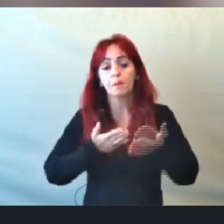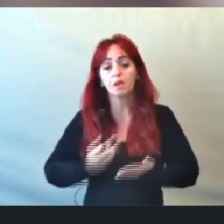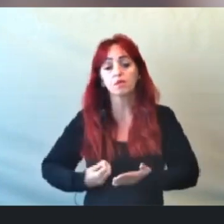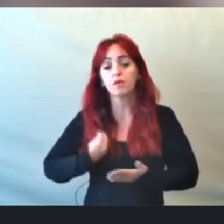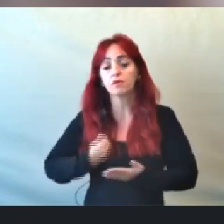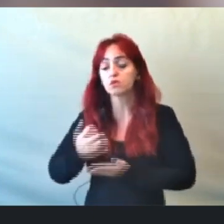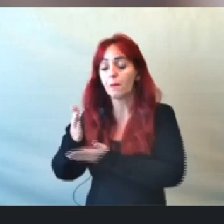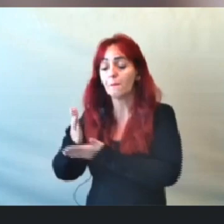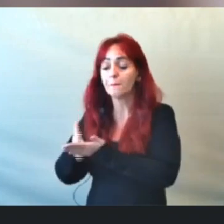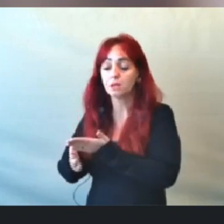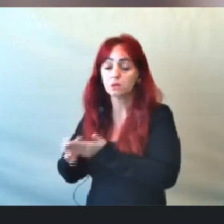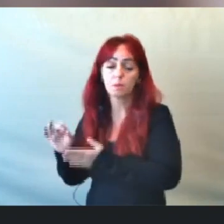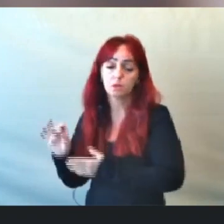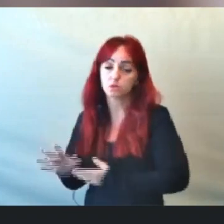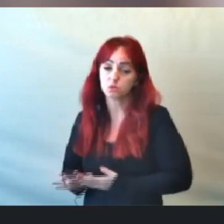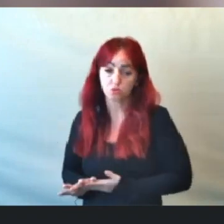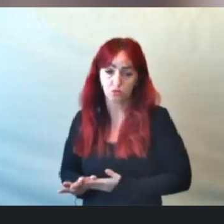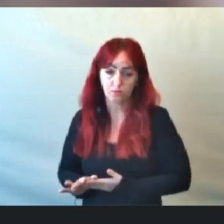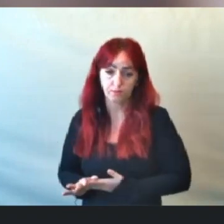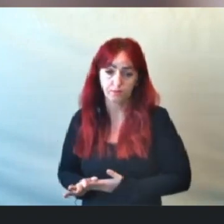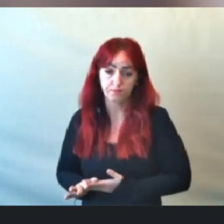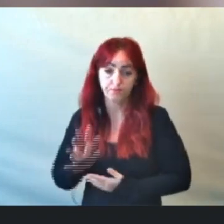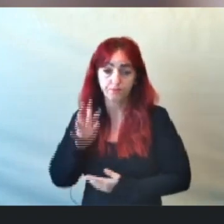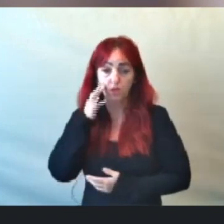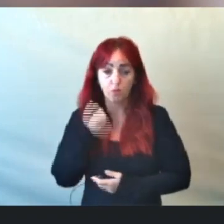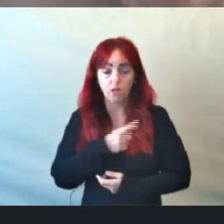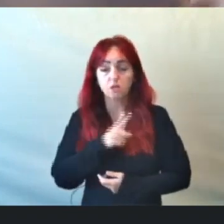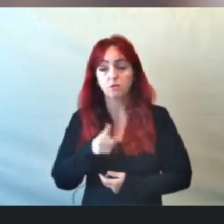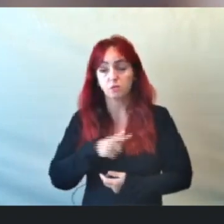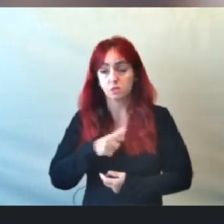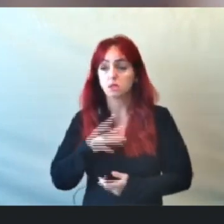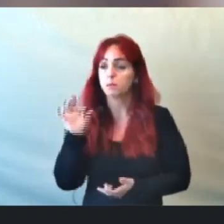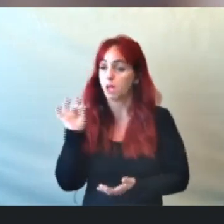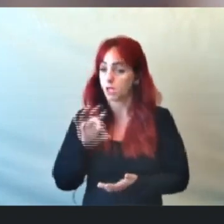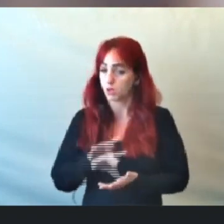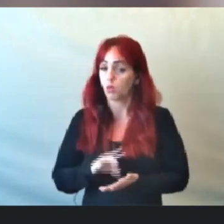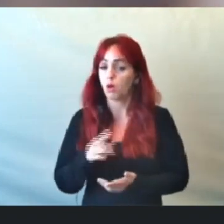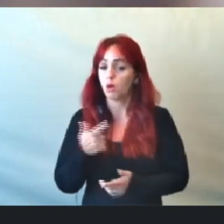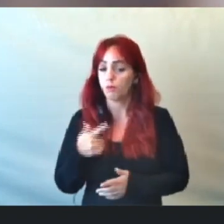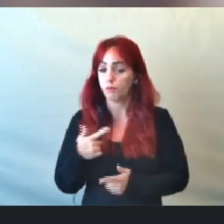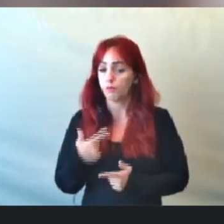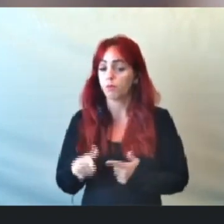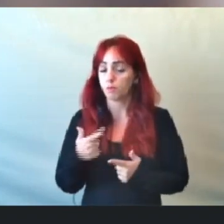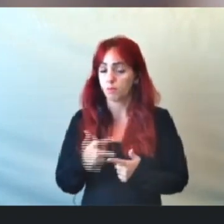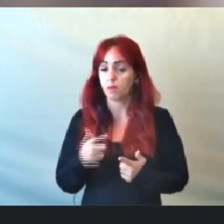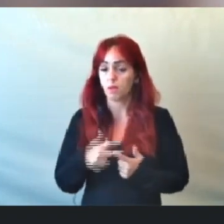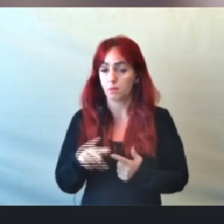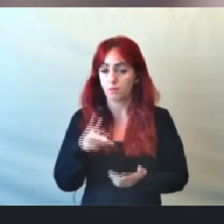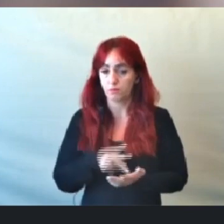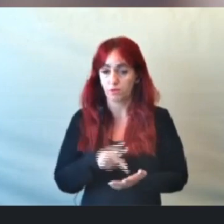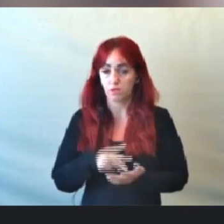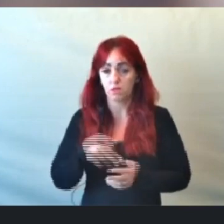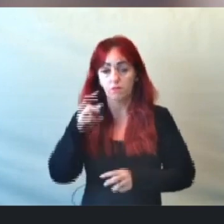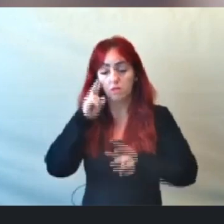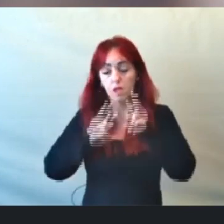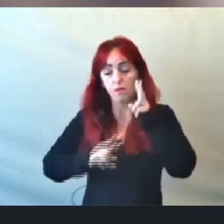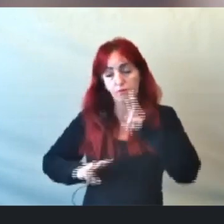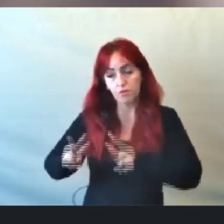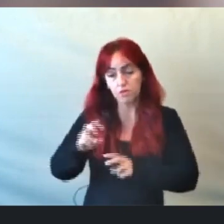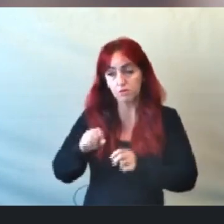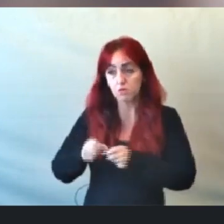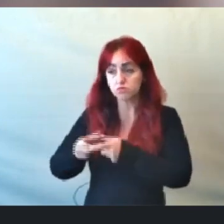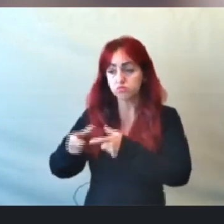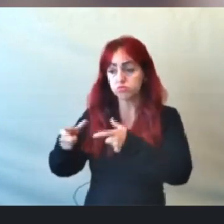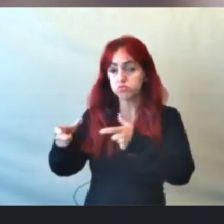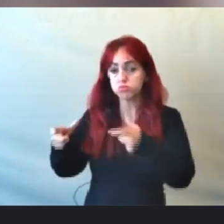acho que vocês estão bem atualizados, na verdade, com o problema. Né? Vocês visualizem essa bacia gigante, né, que